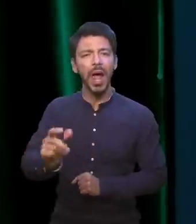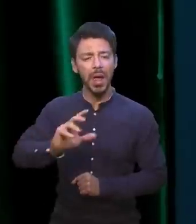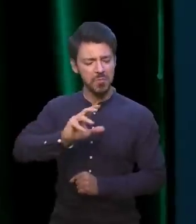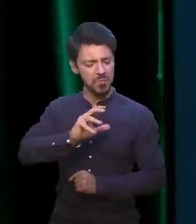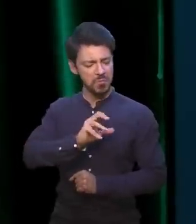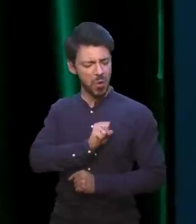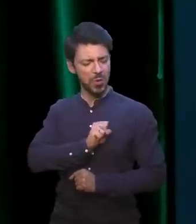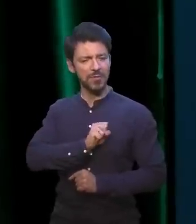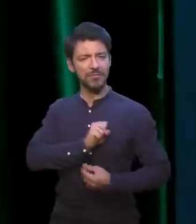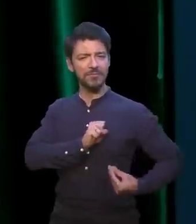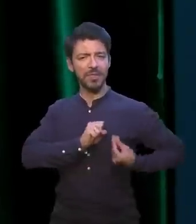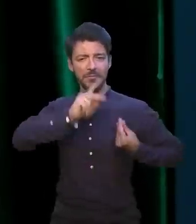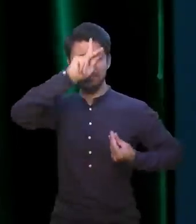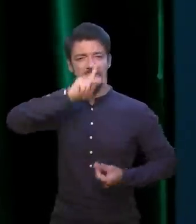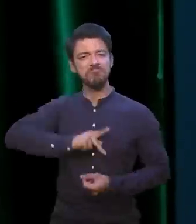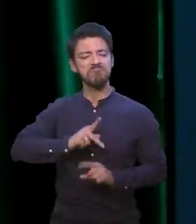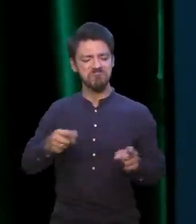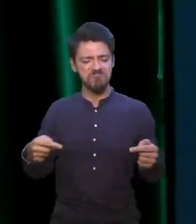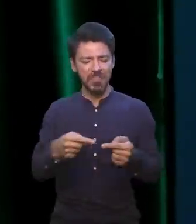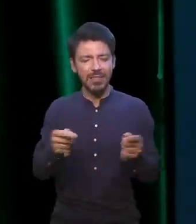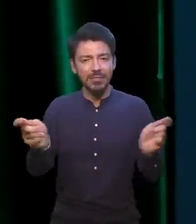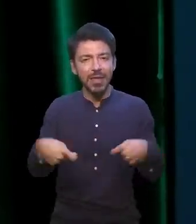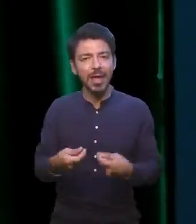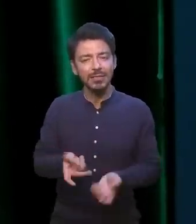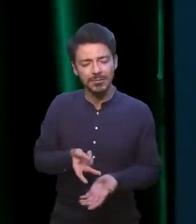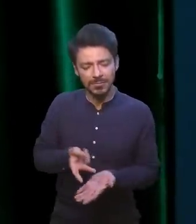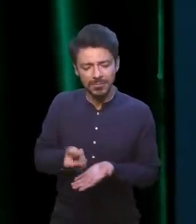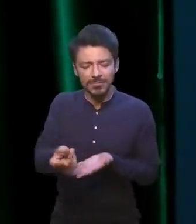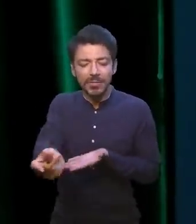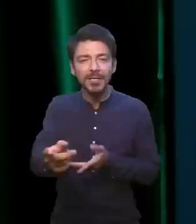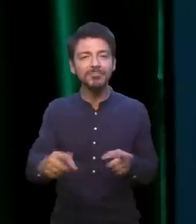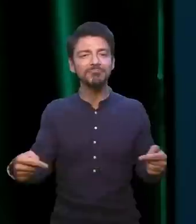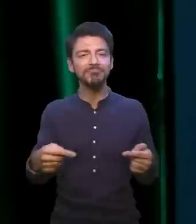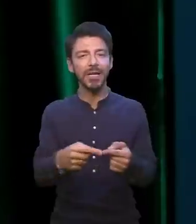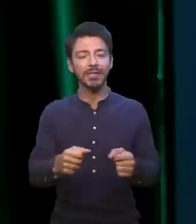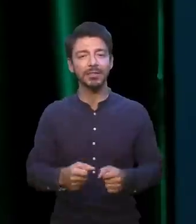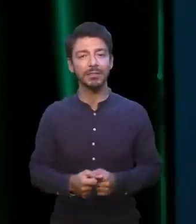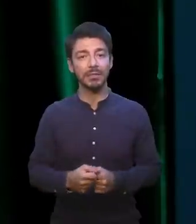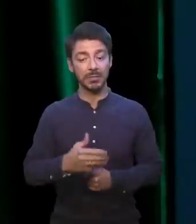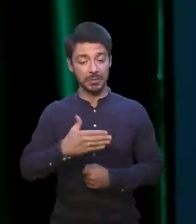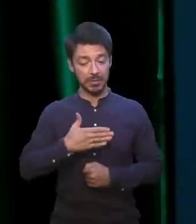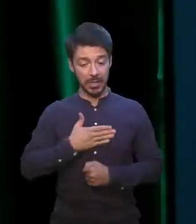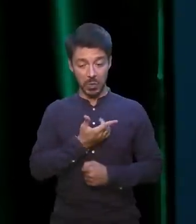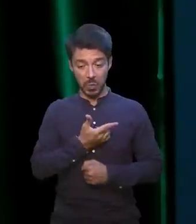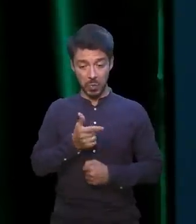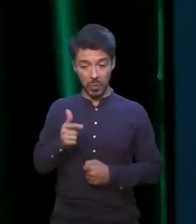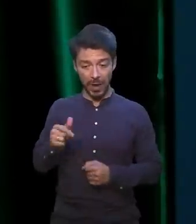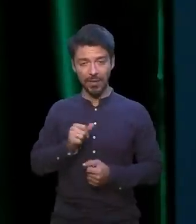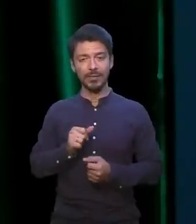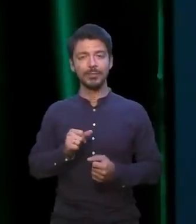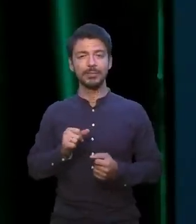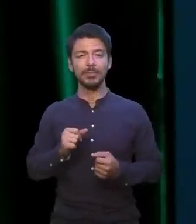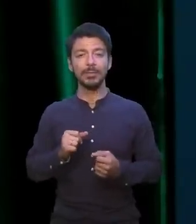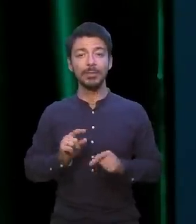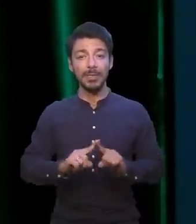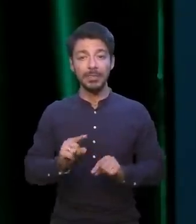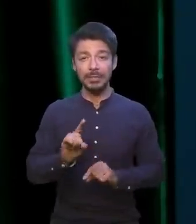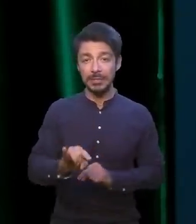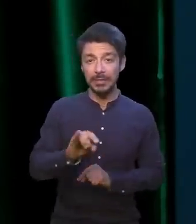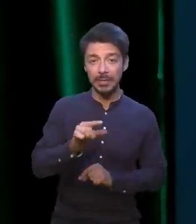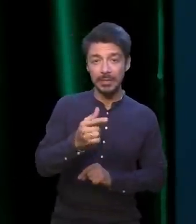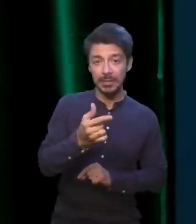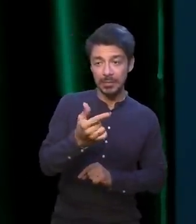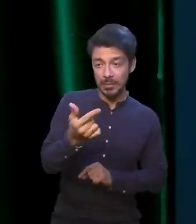vida. Sem mim caminhareis em inquietação crescente. Sem vós sofrereis soledade.